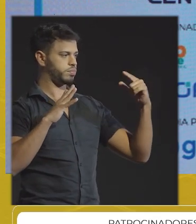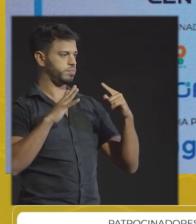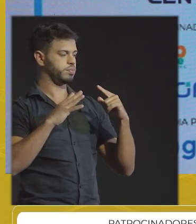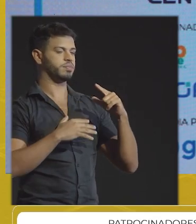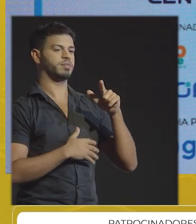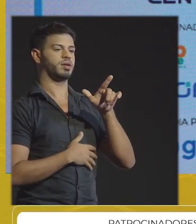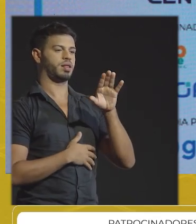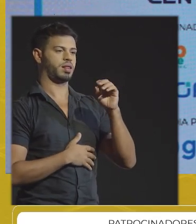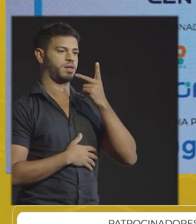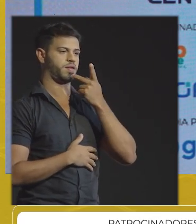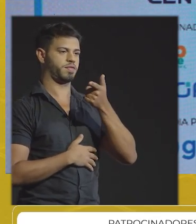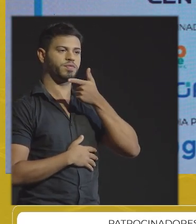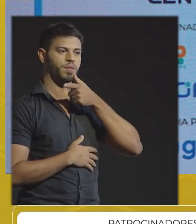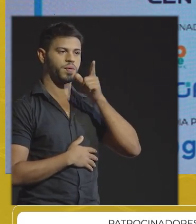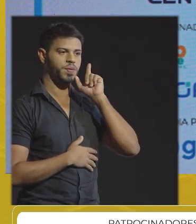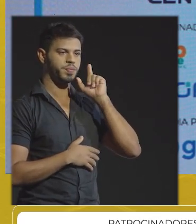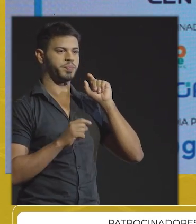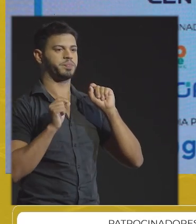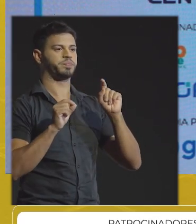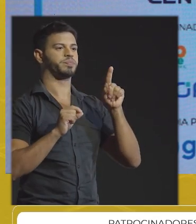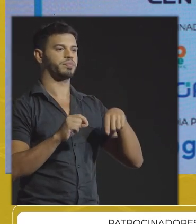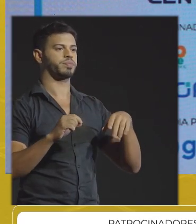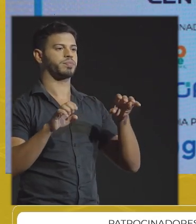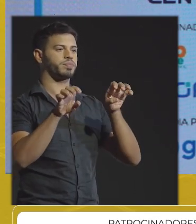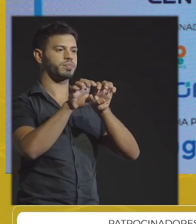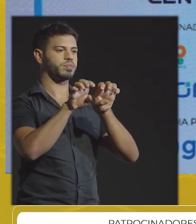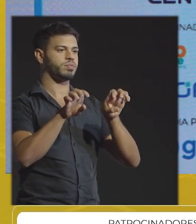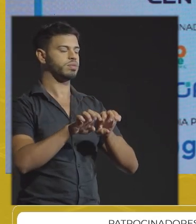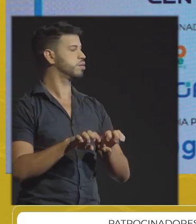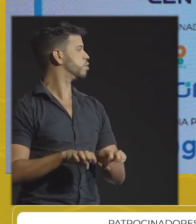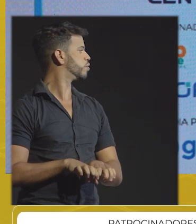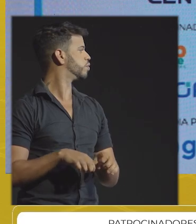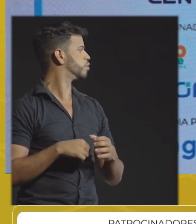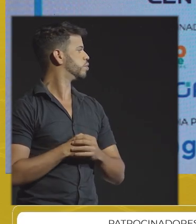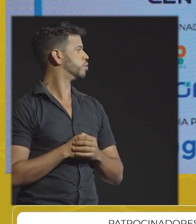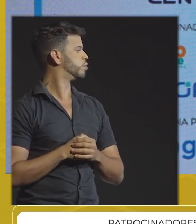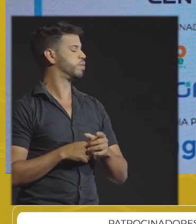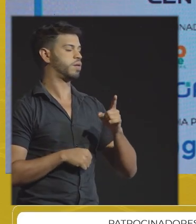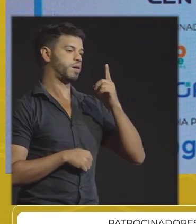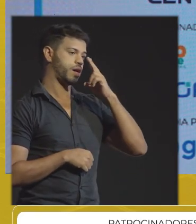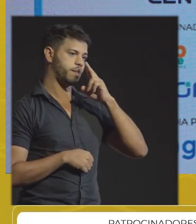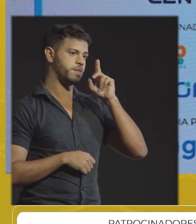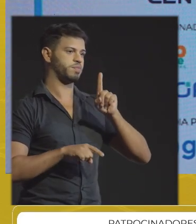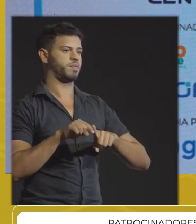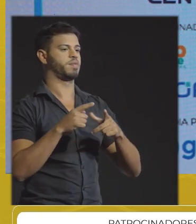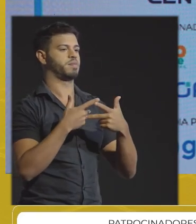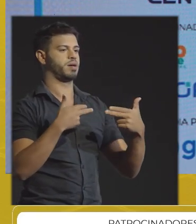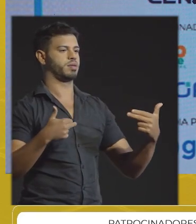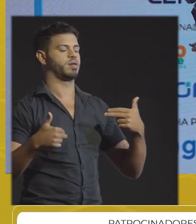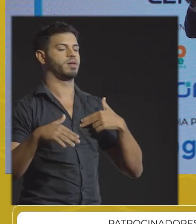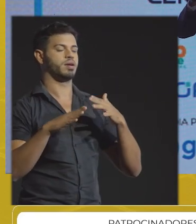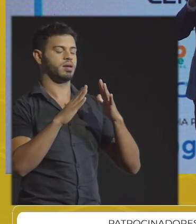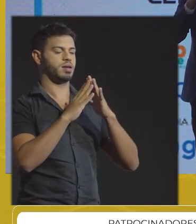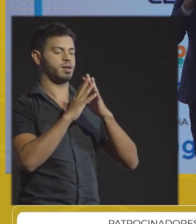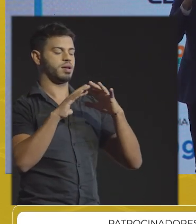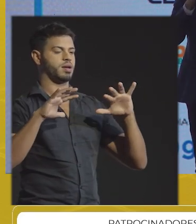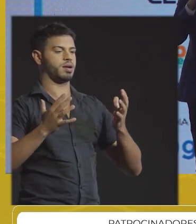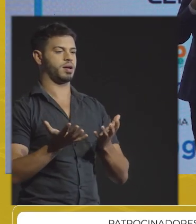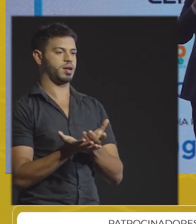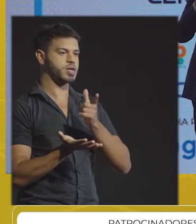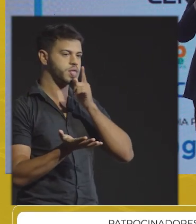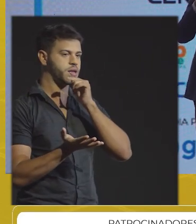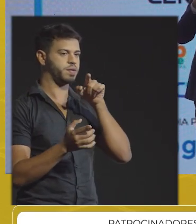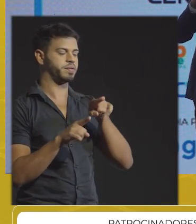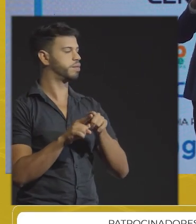eh que é uma uma uma estrutura feita em polietileno mesmo material da da caixa d'água né que dispensa a